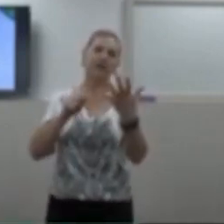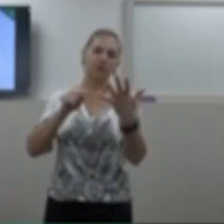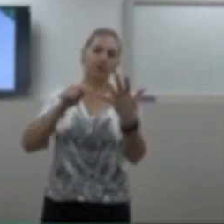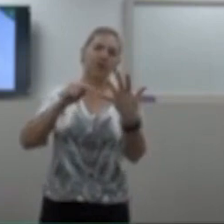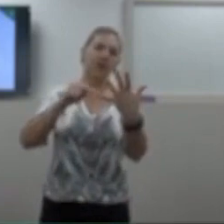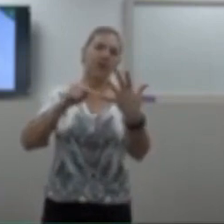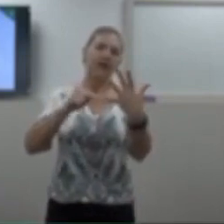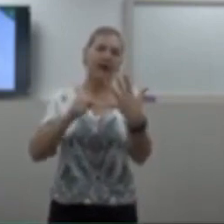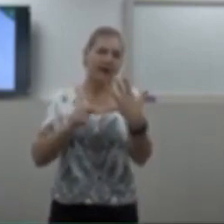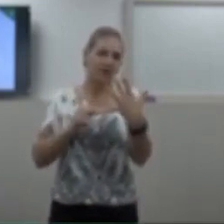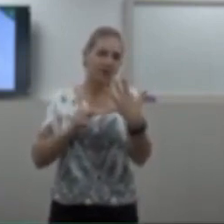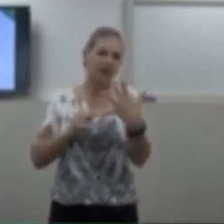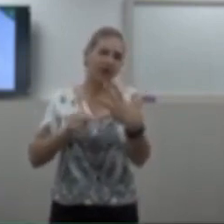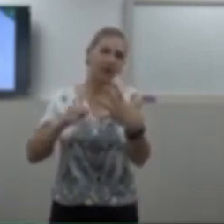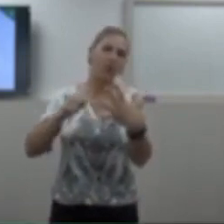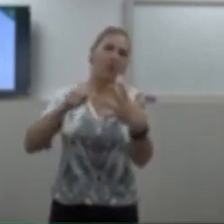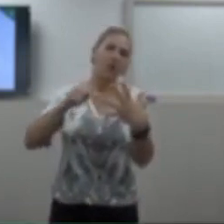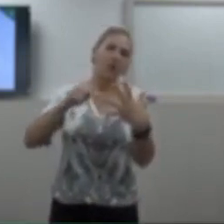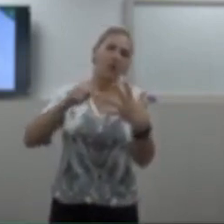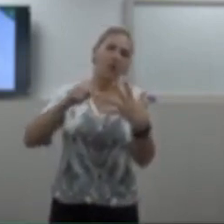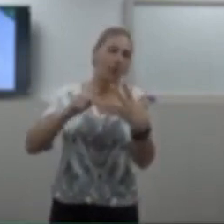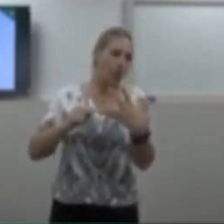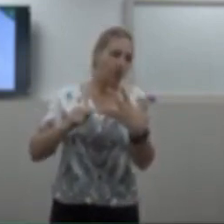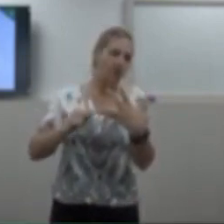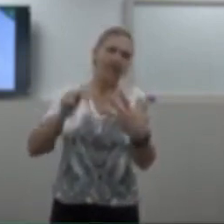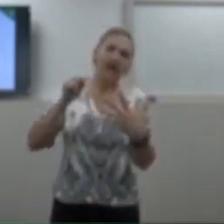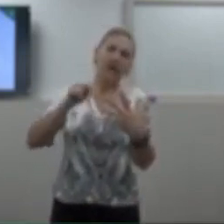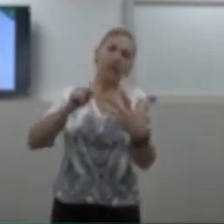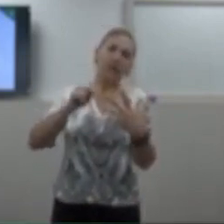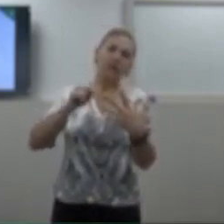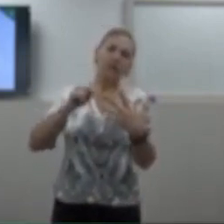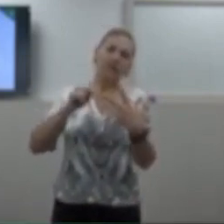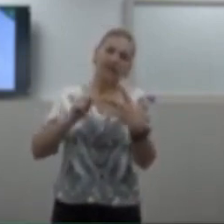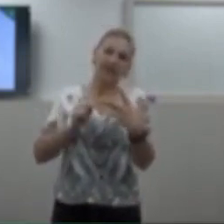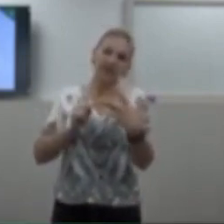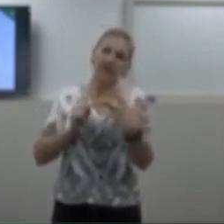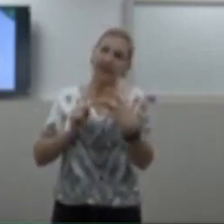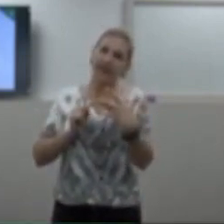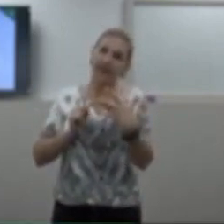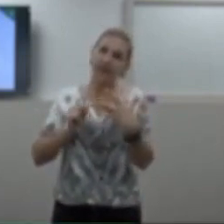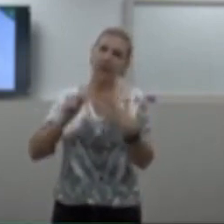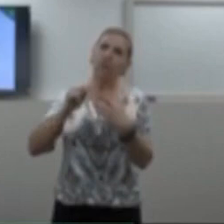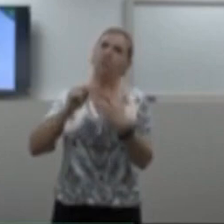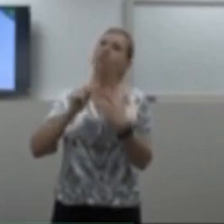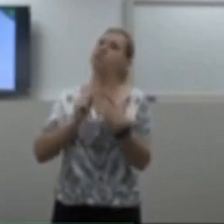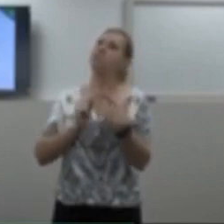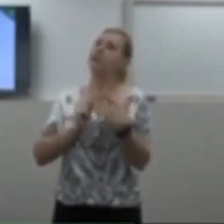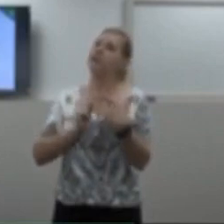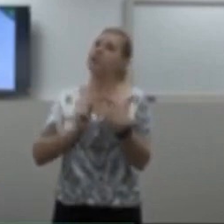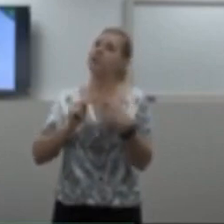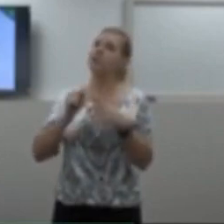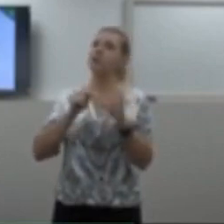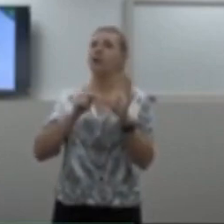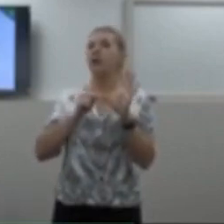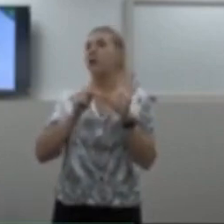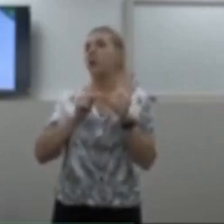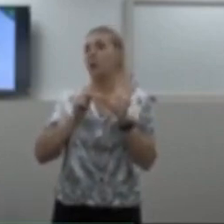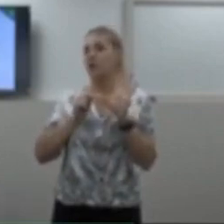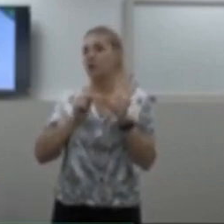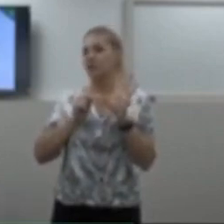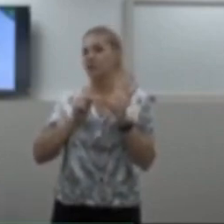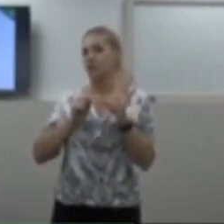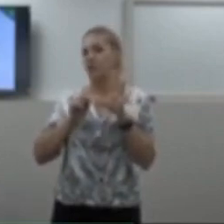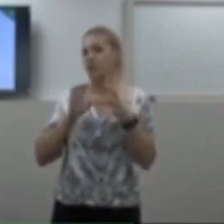estamos trabalhando cardinal, ordinal, fracionário, multiplicativo